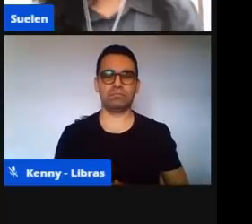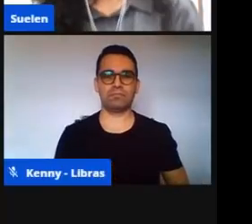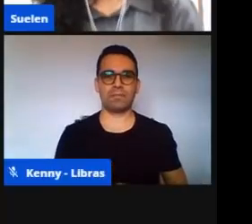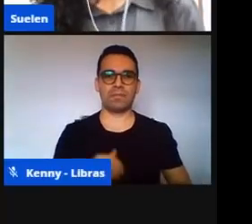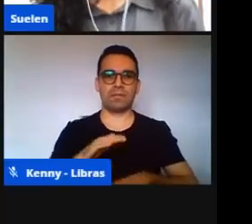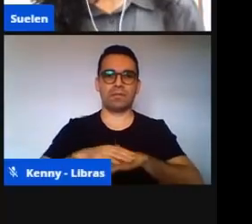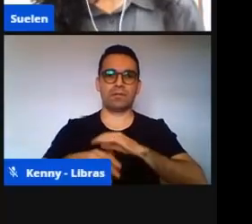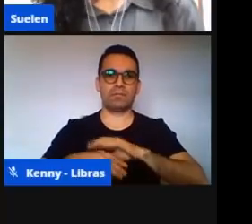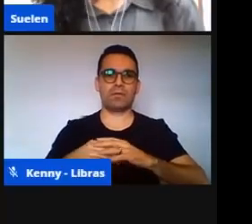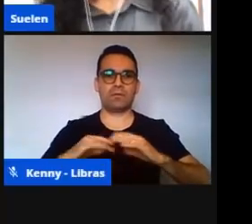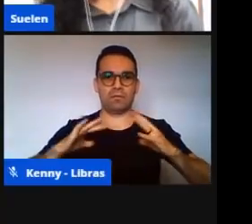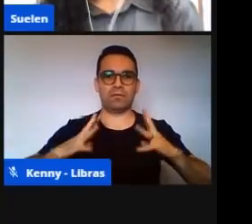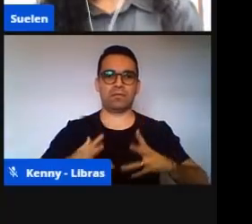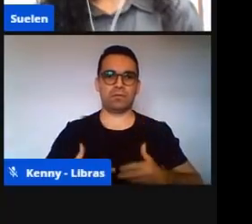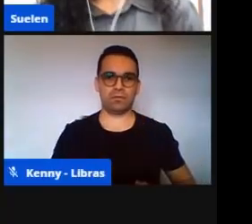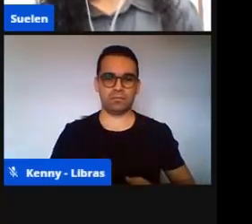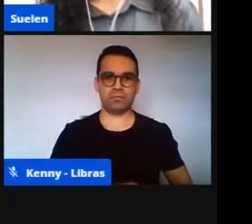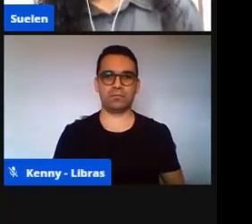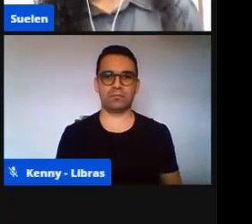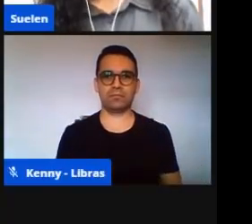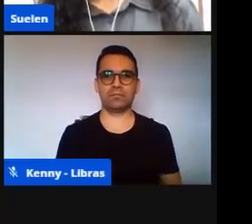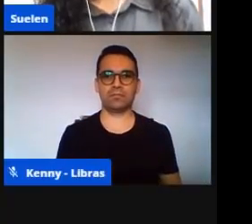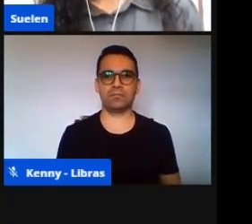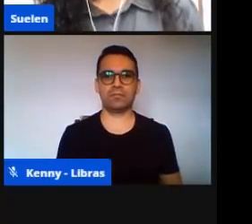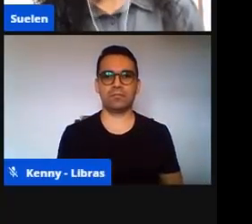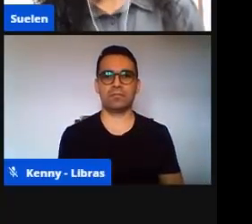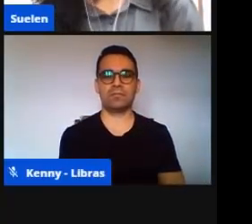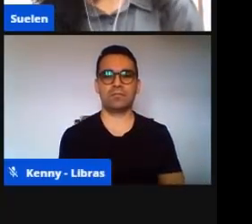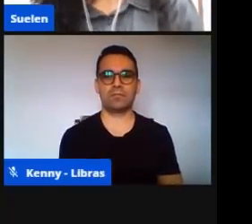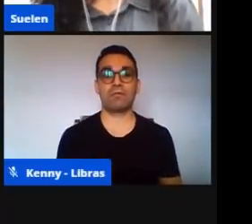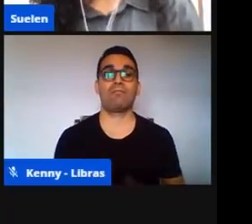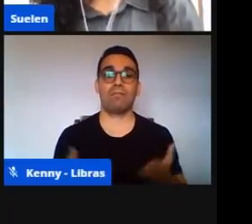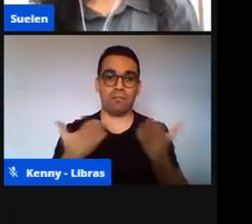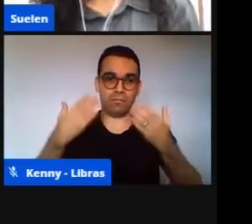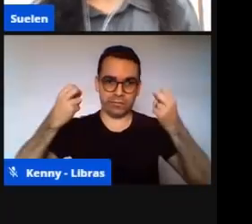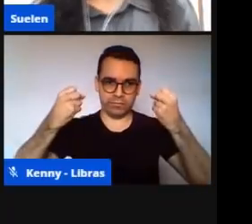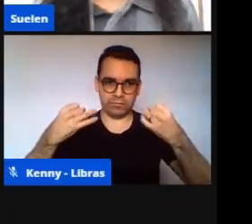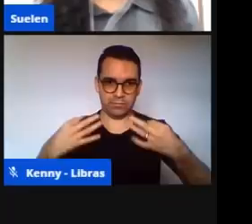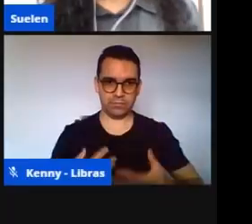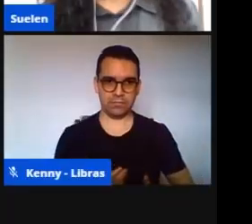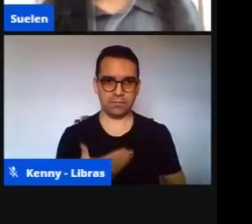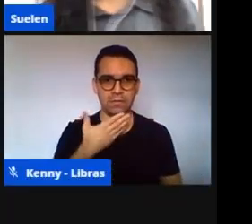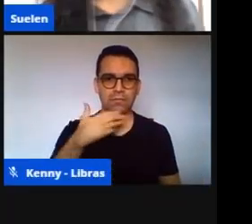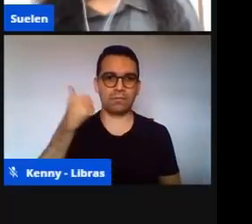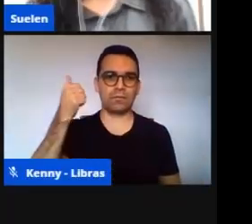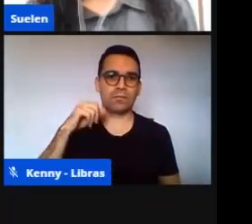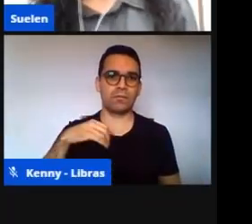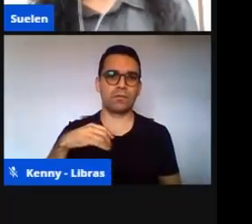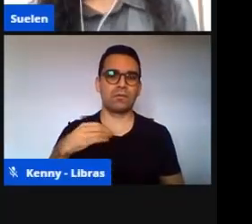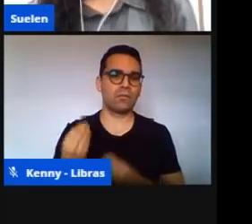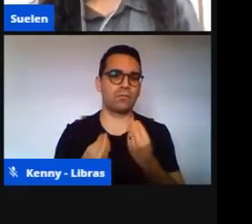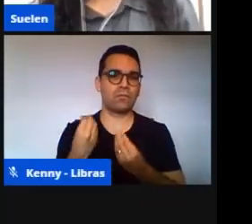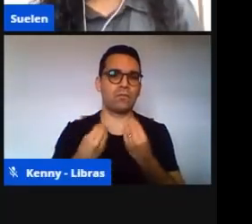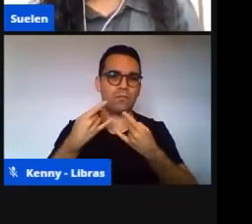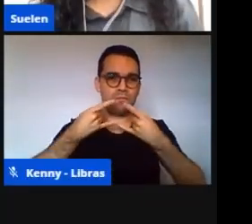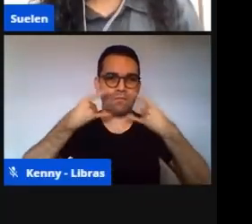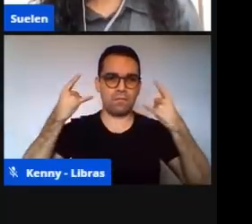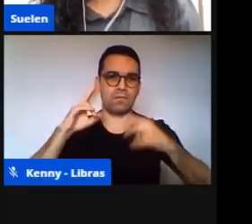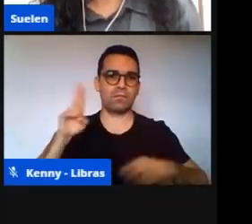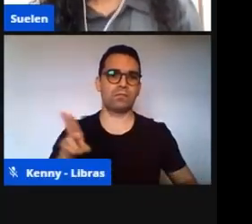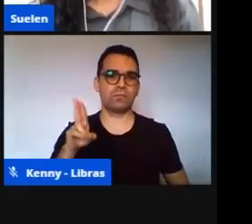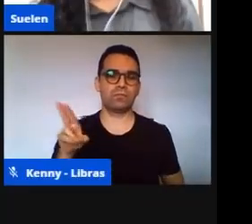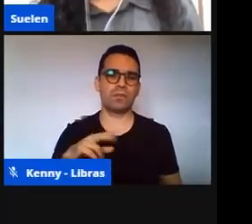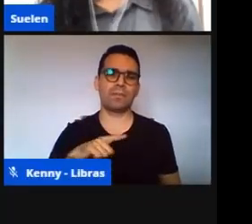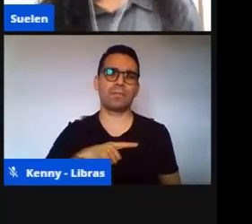né? A utilização das máscaras, hoje no mercado a gente pode encontrar diversos tipos de